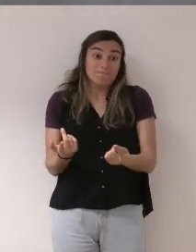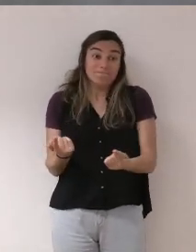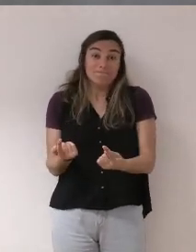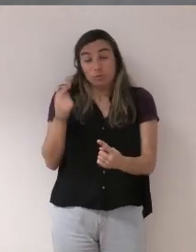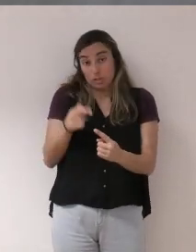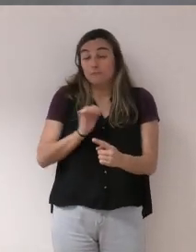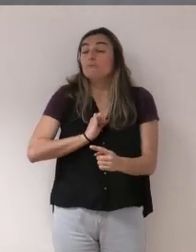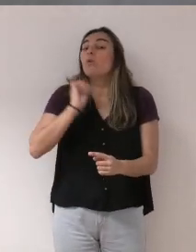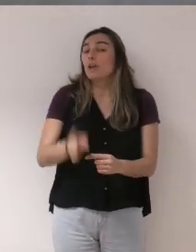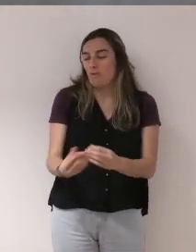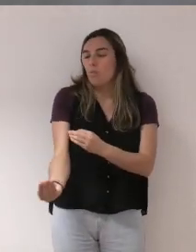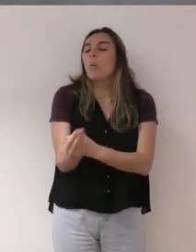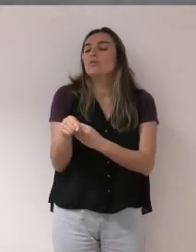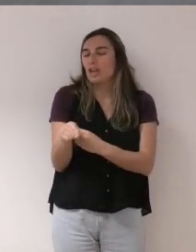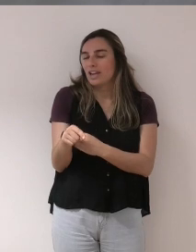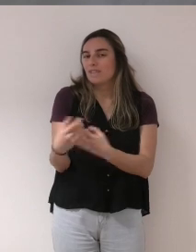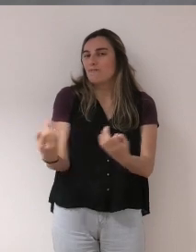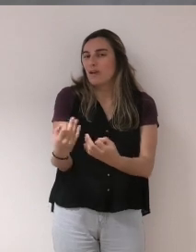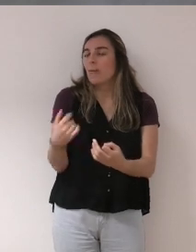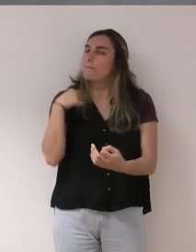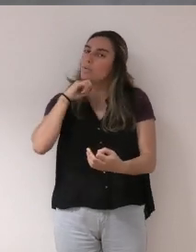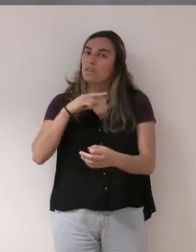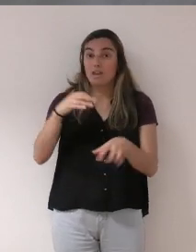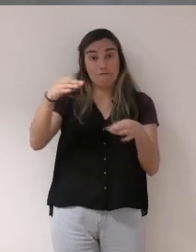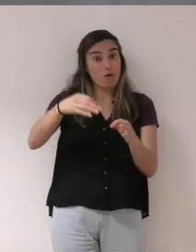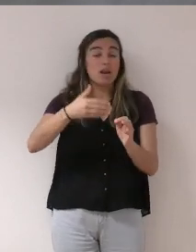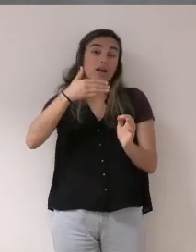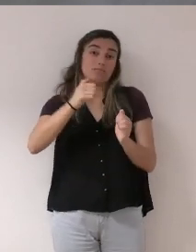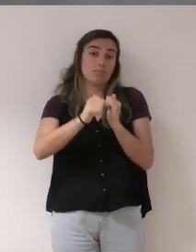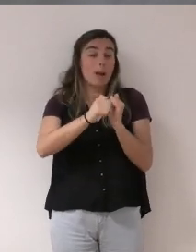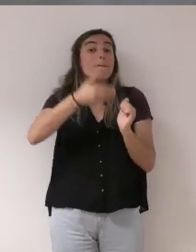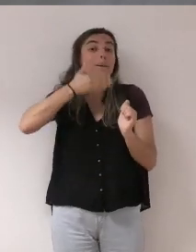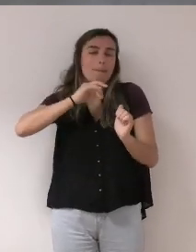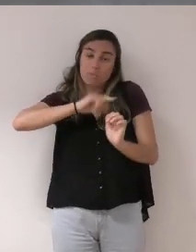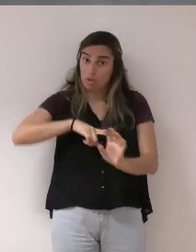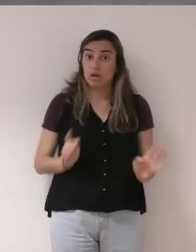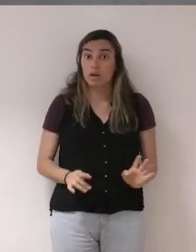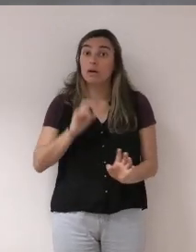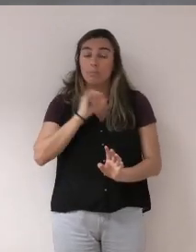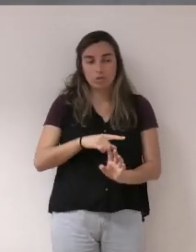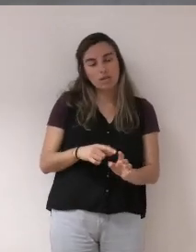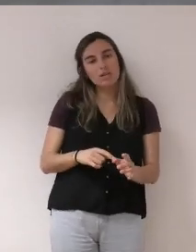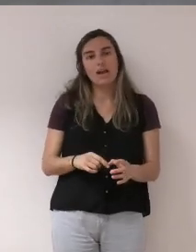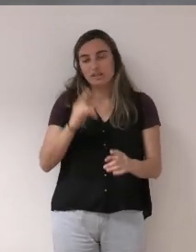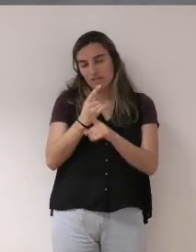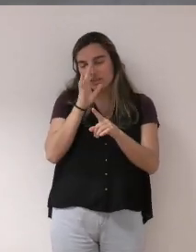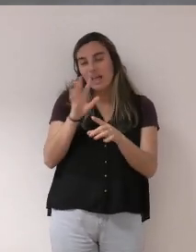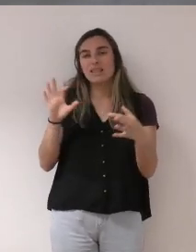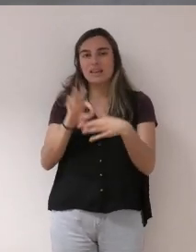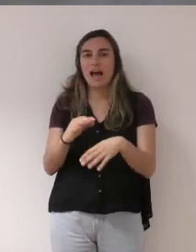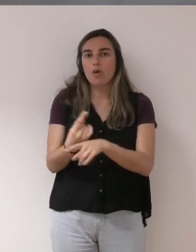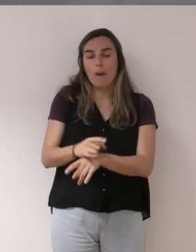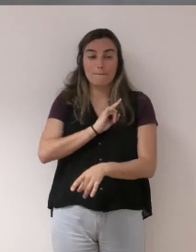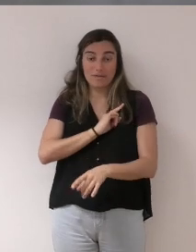que o objeto que eu traria poderia ser uma folha em branco. Se nós quisermos entrar numa questão mais pessoal, as folhas